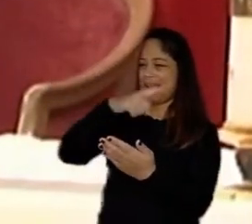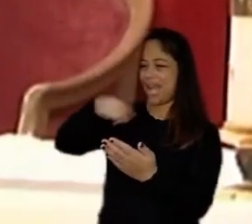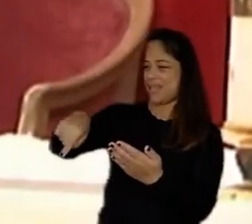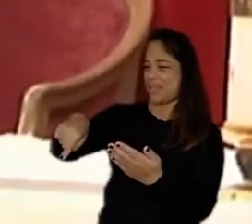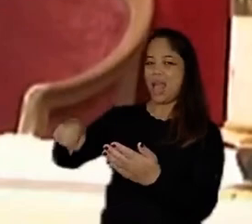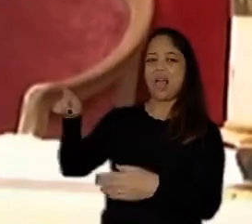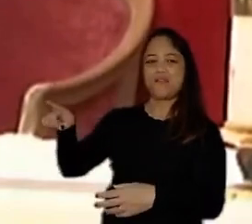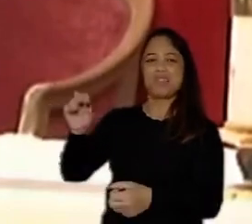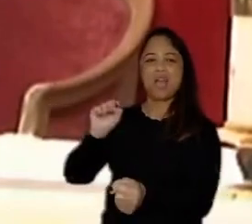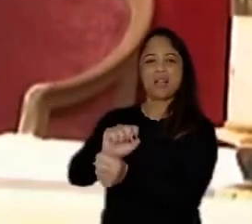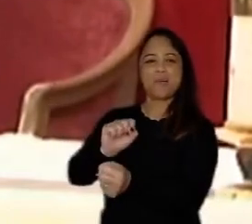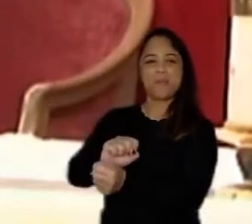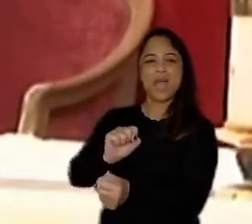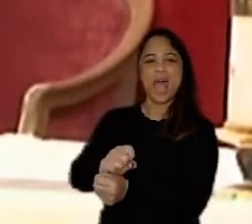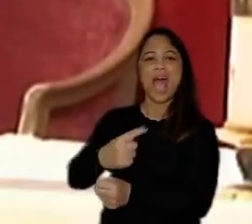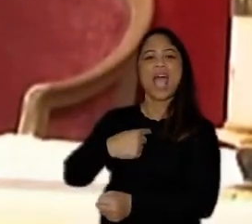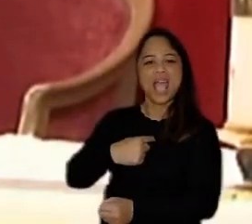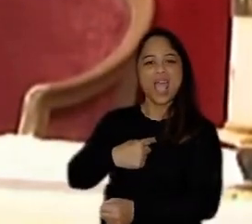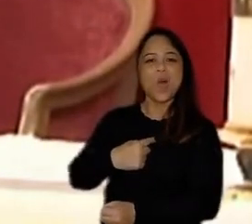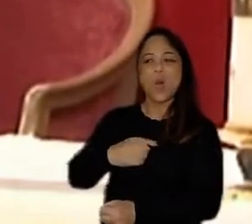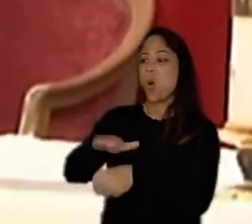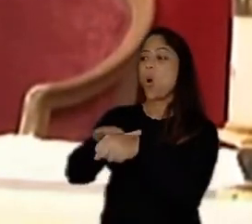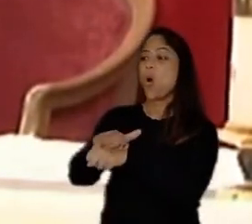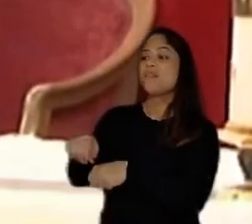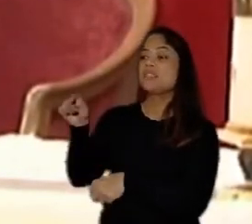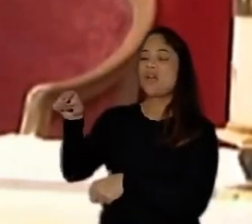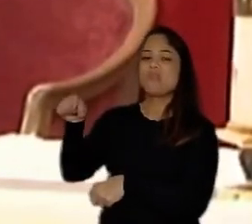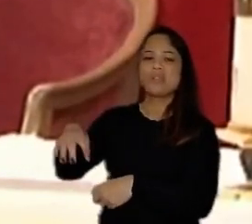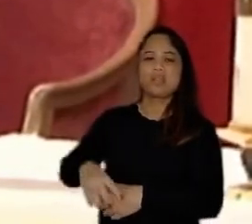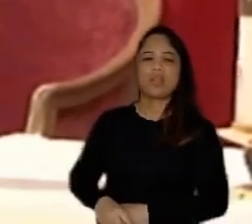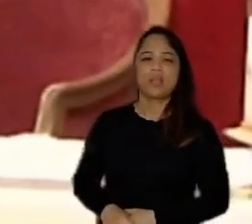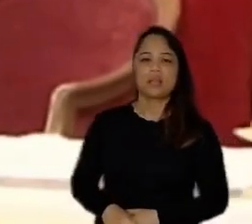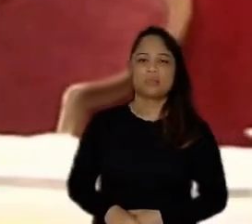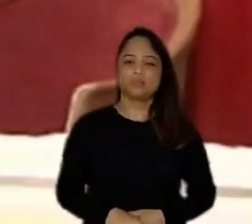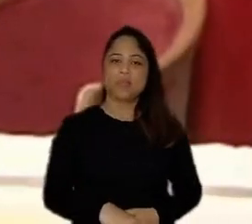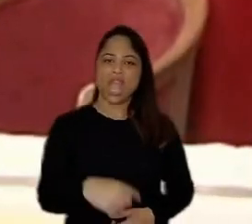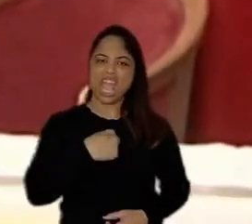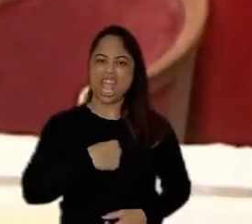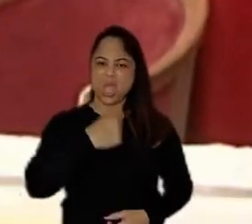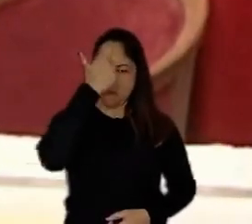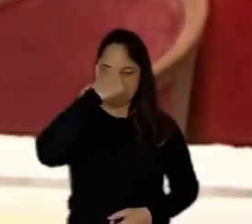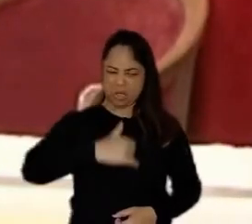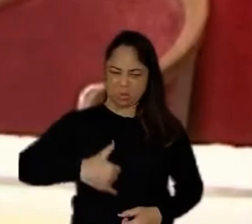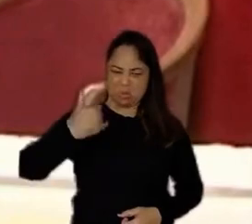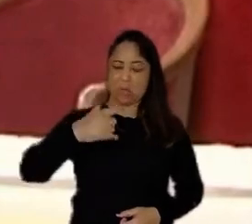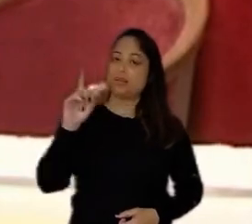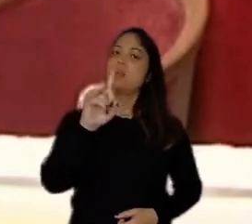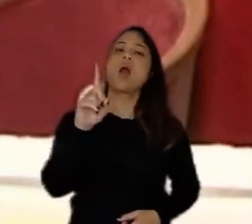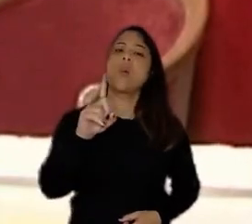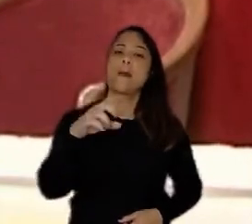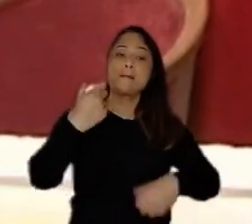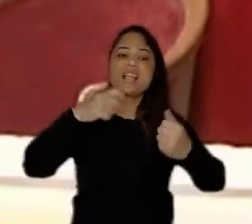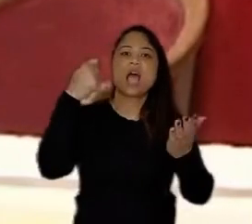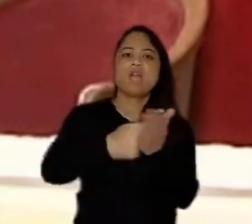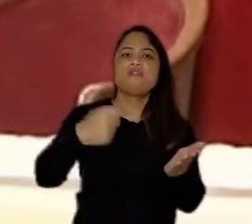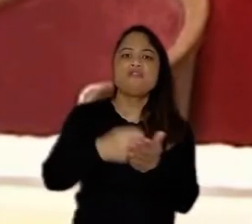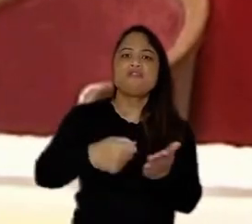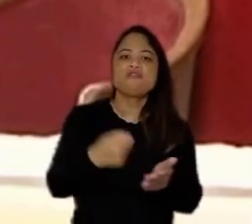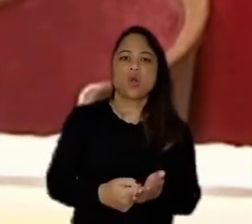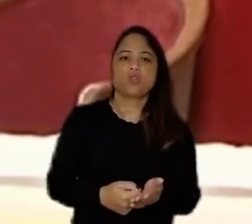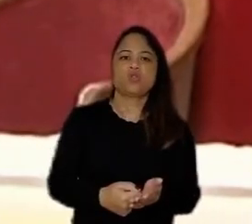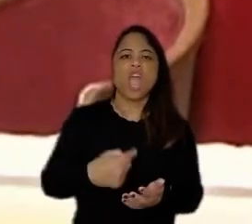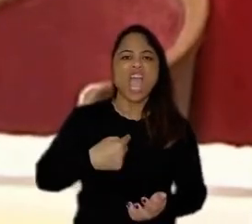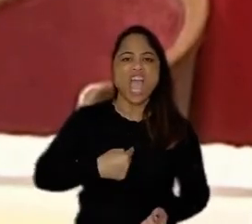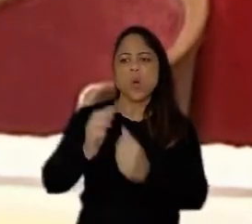No final da 4ª, aí eu falo com você. Nossa, ele é arrogante. Não, sem o seu esforço não tem vitória, mesmo que a minha oração for